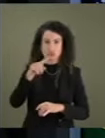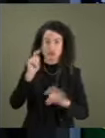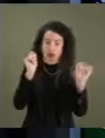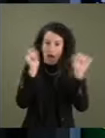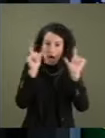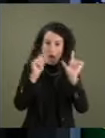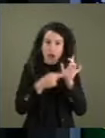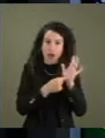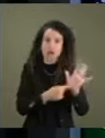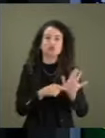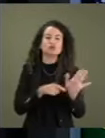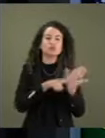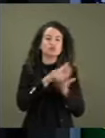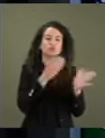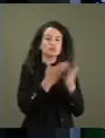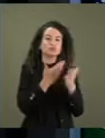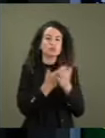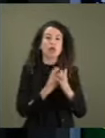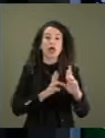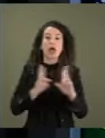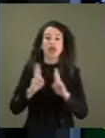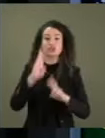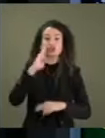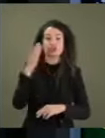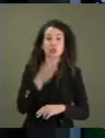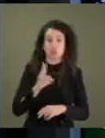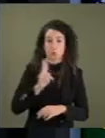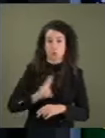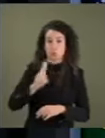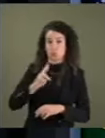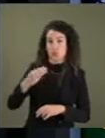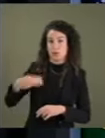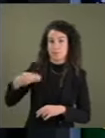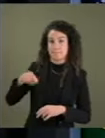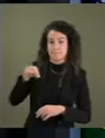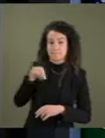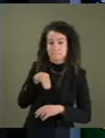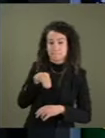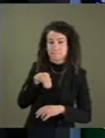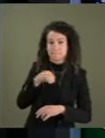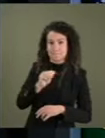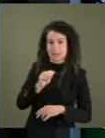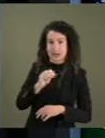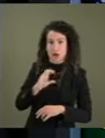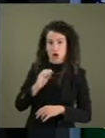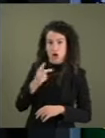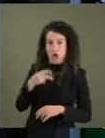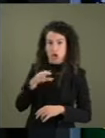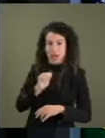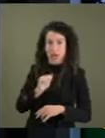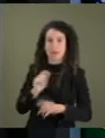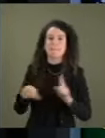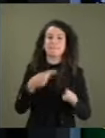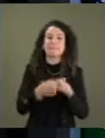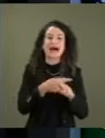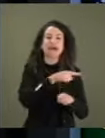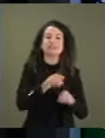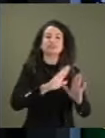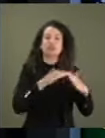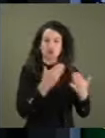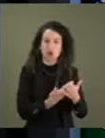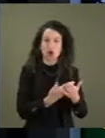estudos a relação direta entre o uso da maconha e a evasão escolar. Cadê os defensores